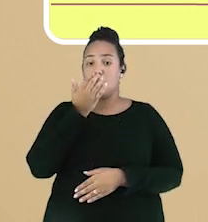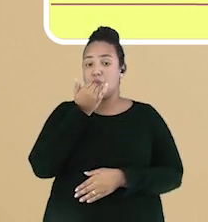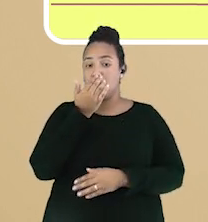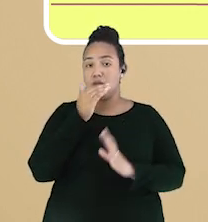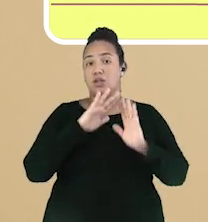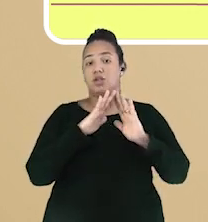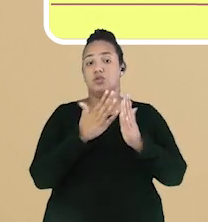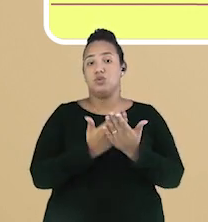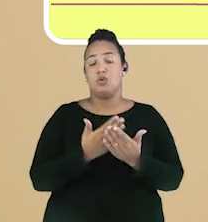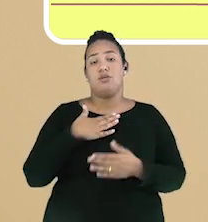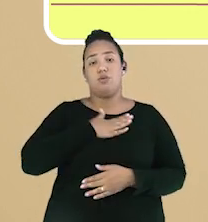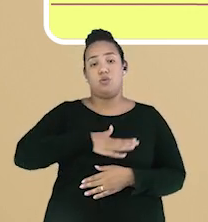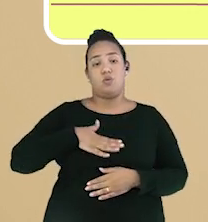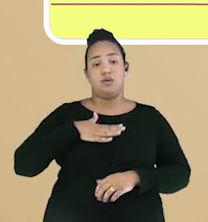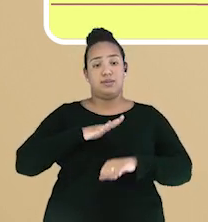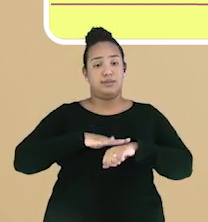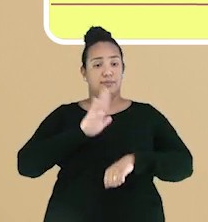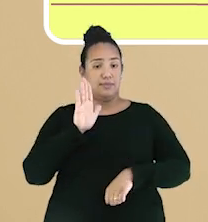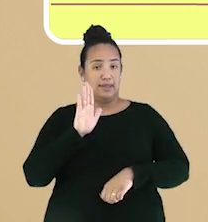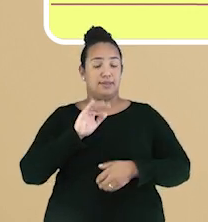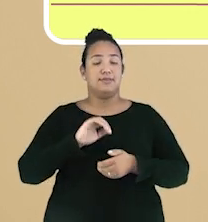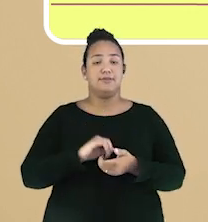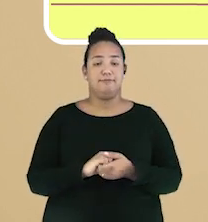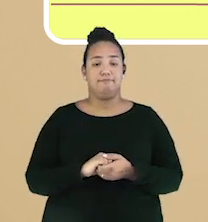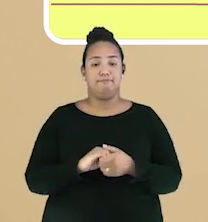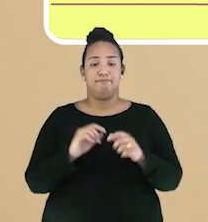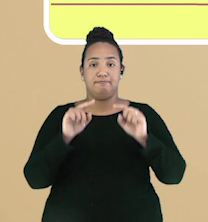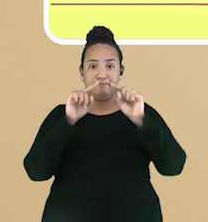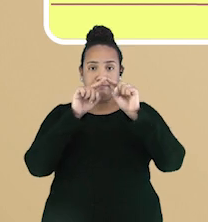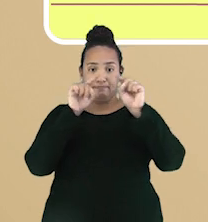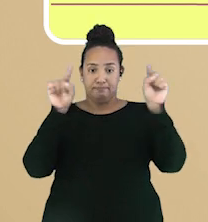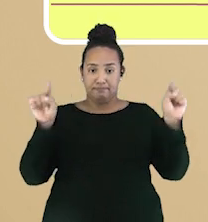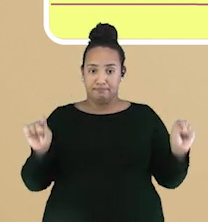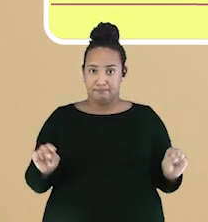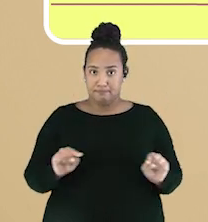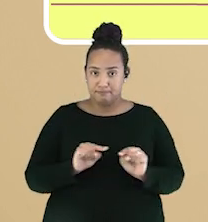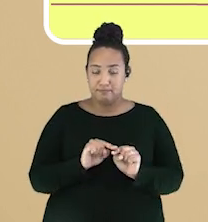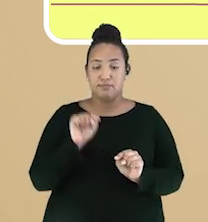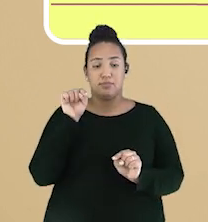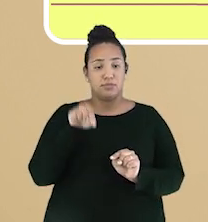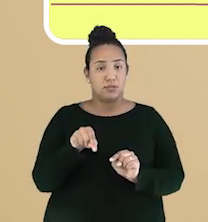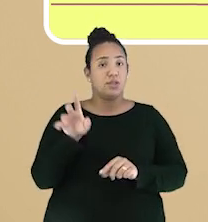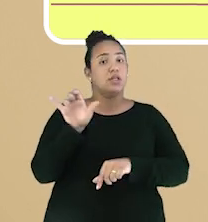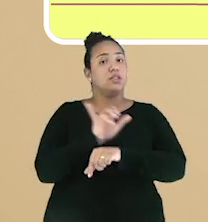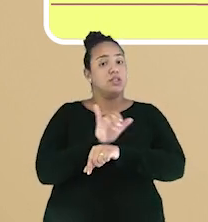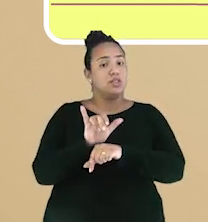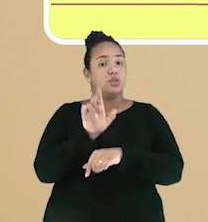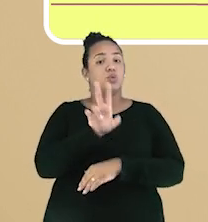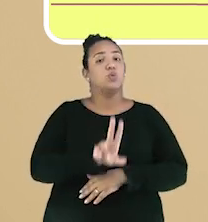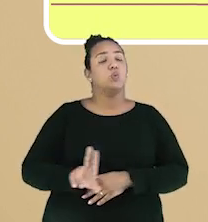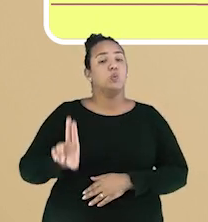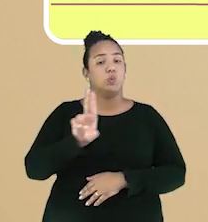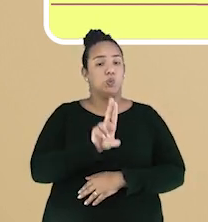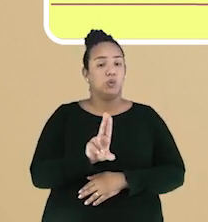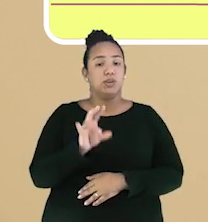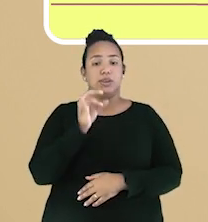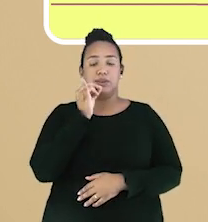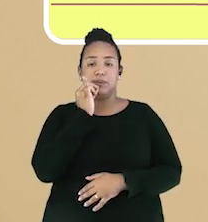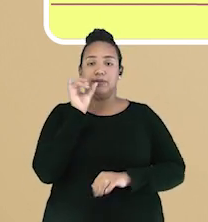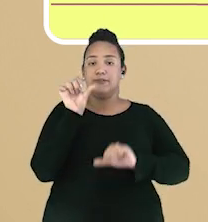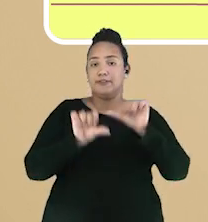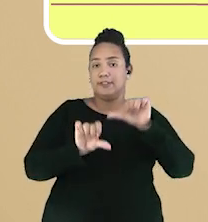alunos. O gráfico circular ou de setores é uma ferramenta muito utilizada para análise